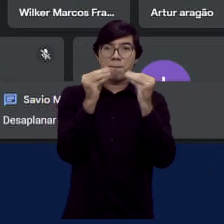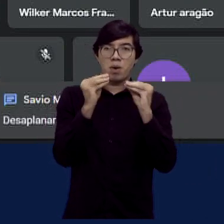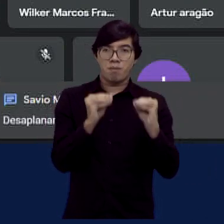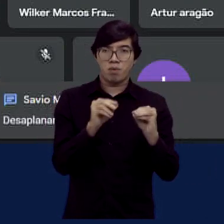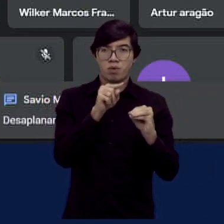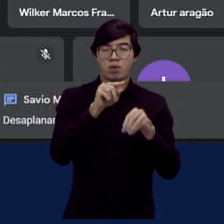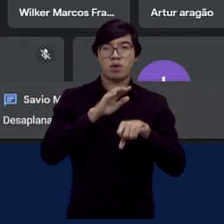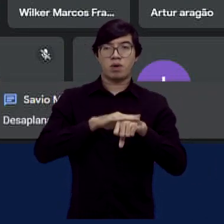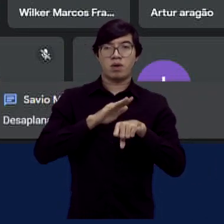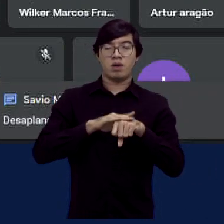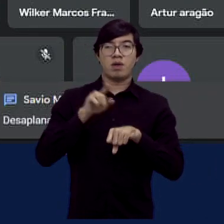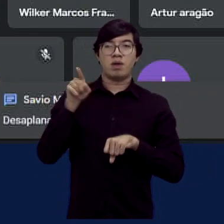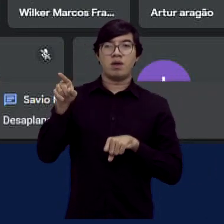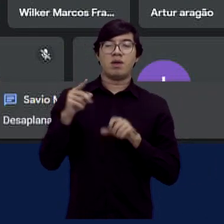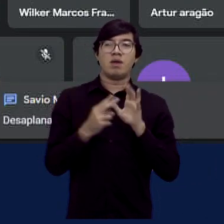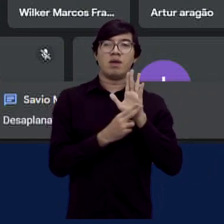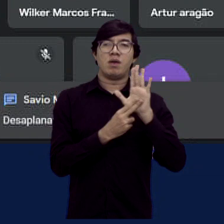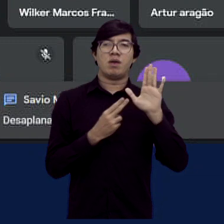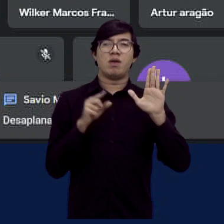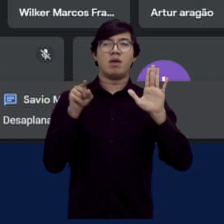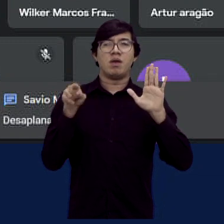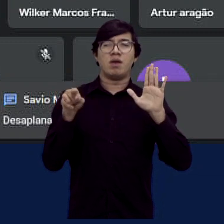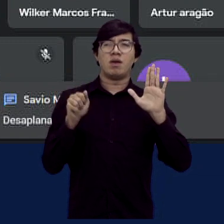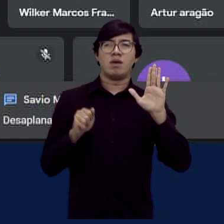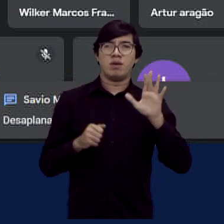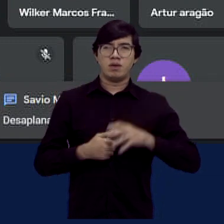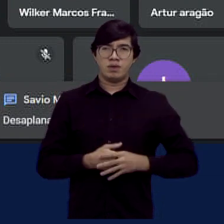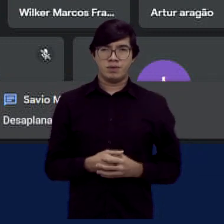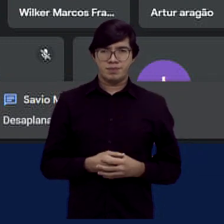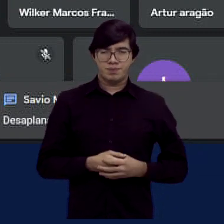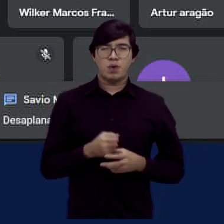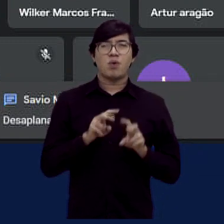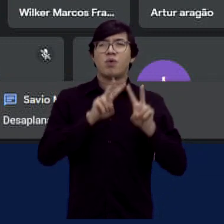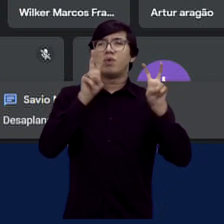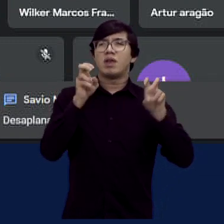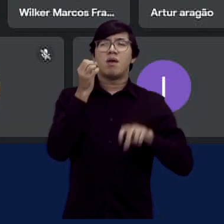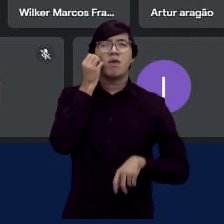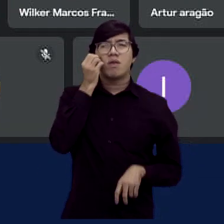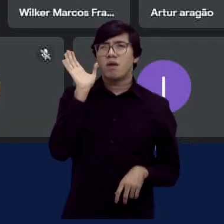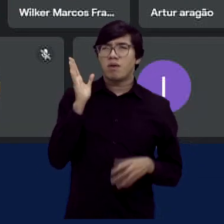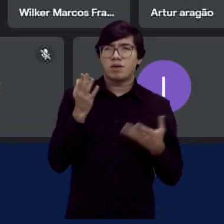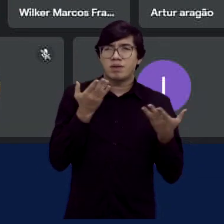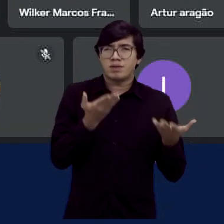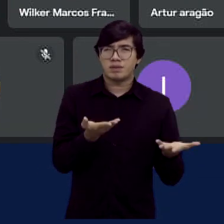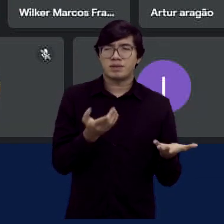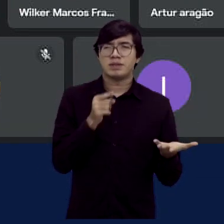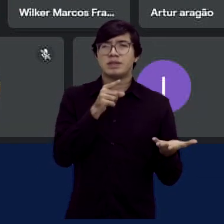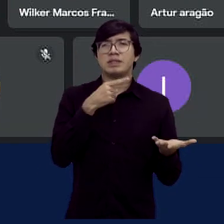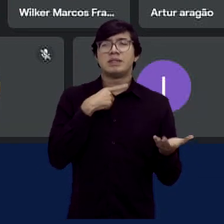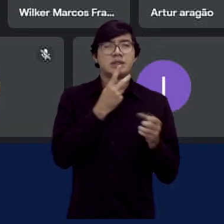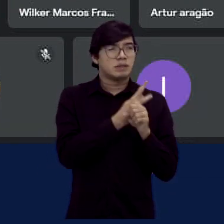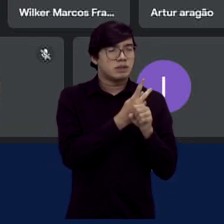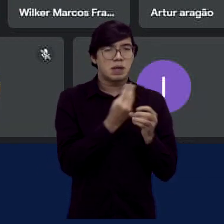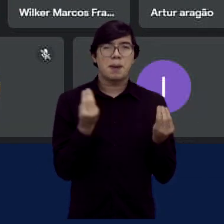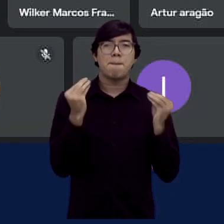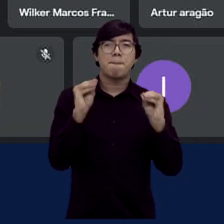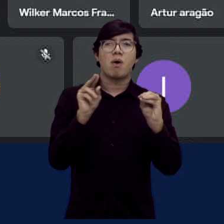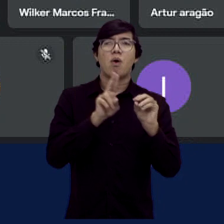Nick Souzanes. Eu não lembro qual é o tema. Se tu puder também dar uma olhadinha e botar aí, eu agradeço. E